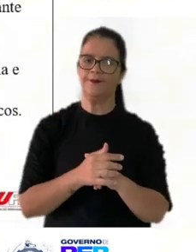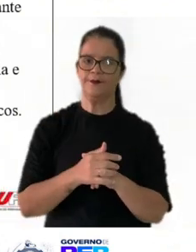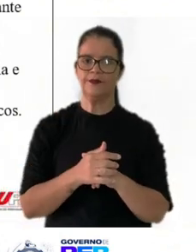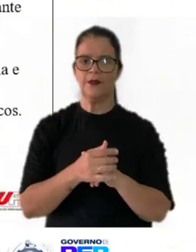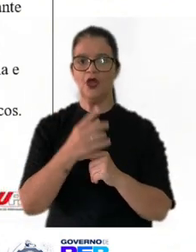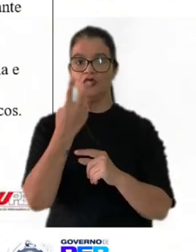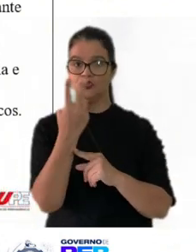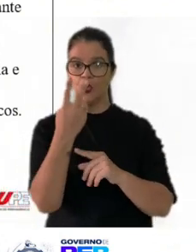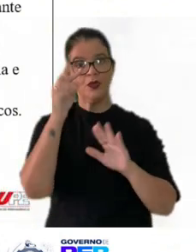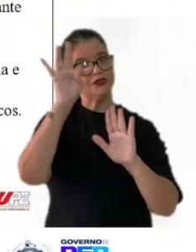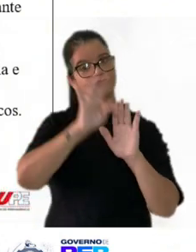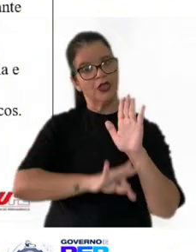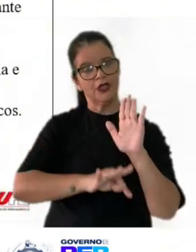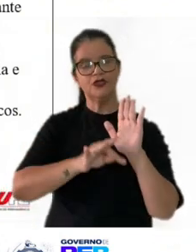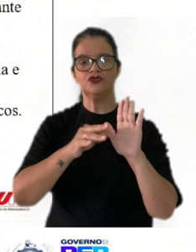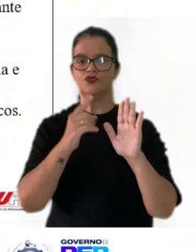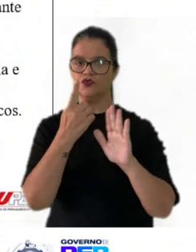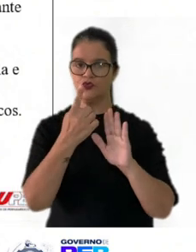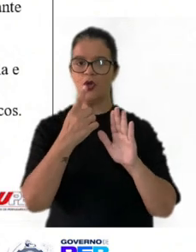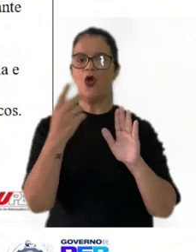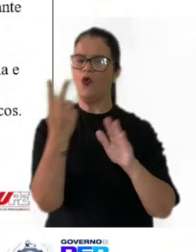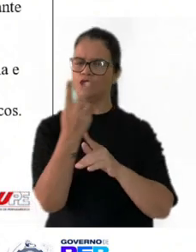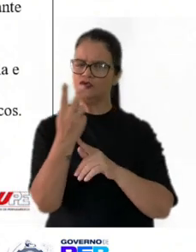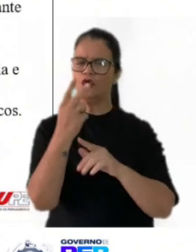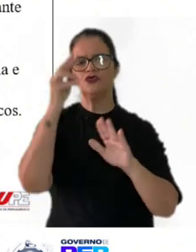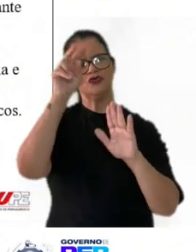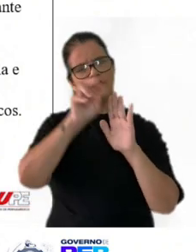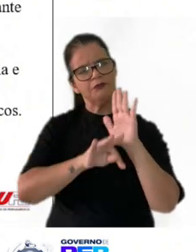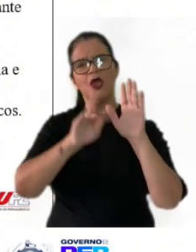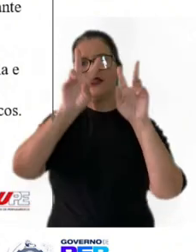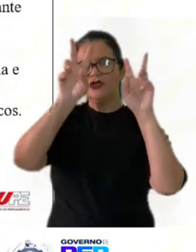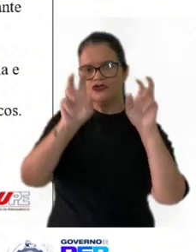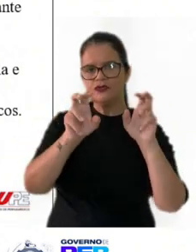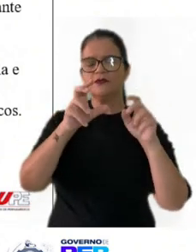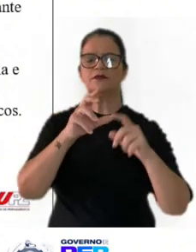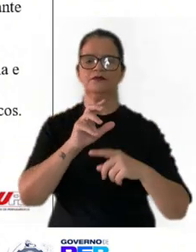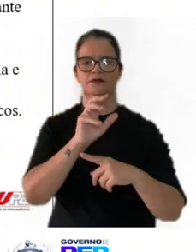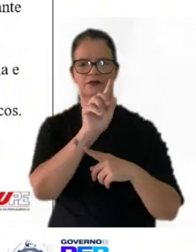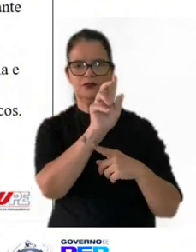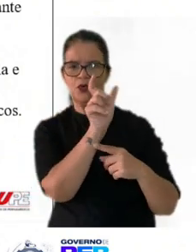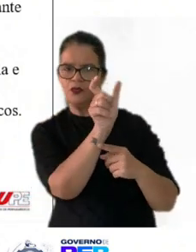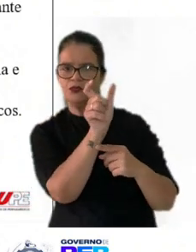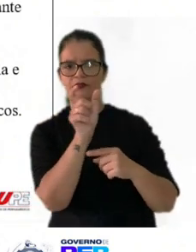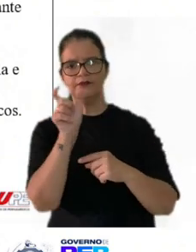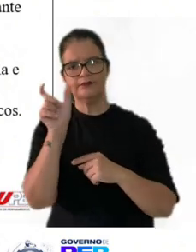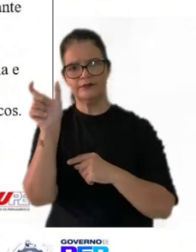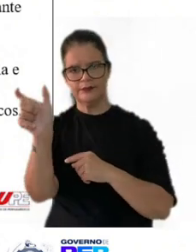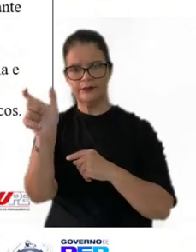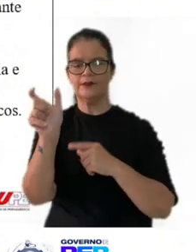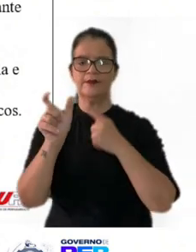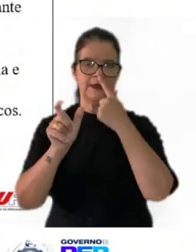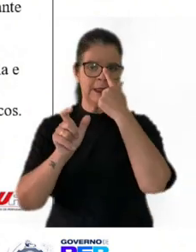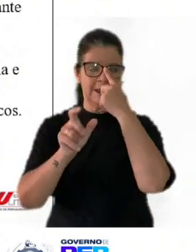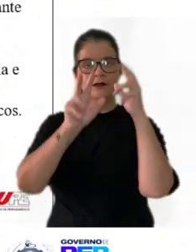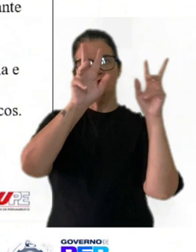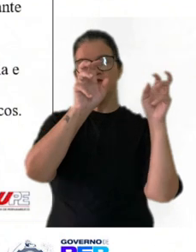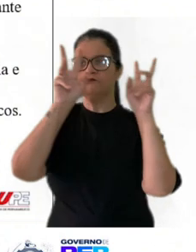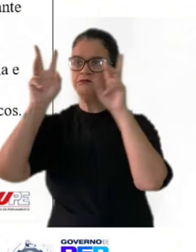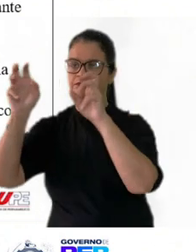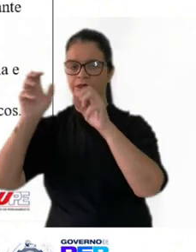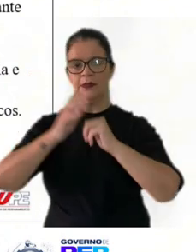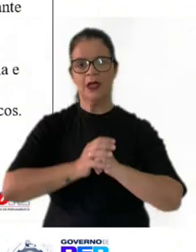textos ambos com o mesmo título Golden Slumbers Golden Slumbers e a partir desses